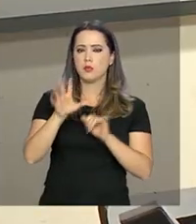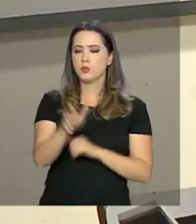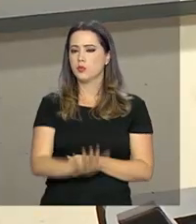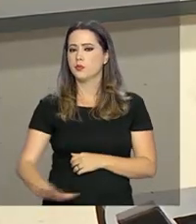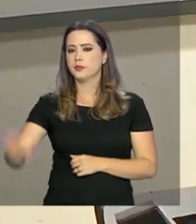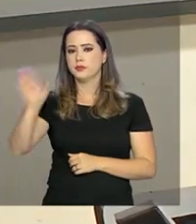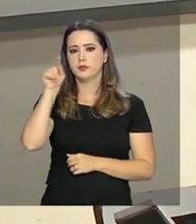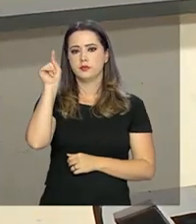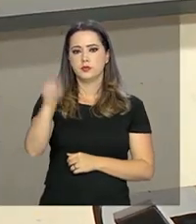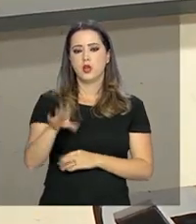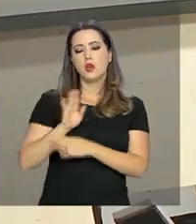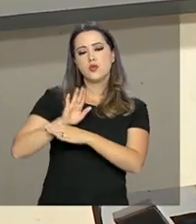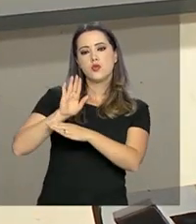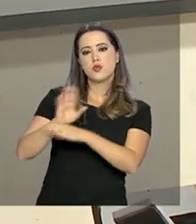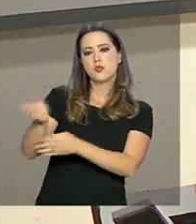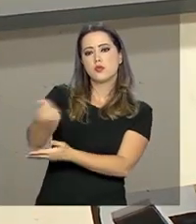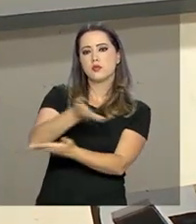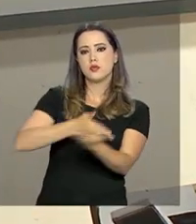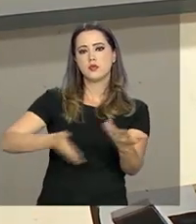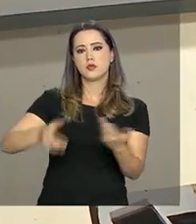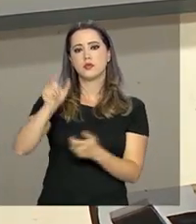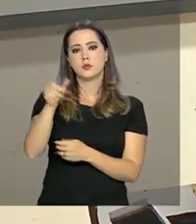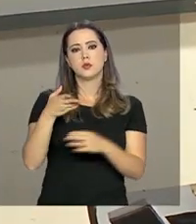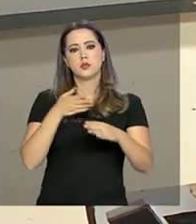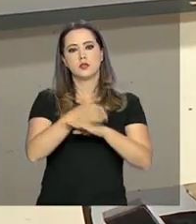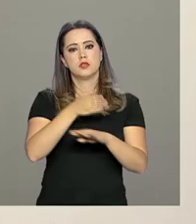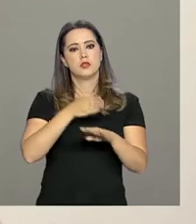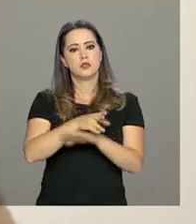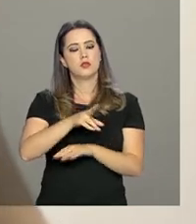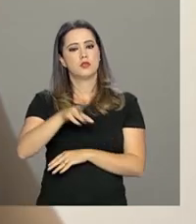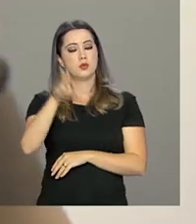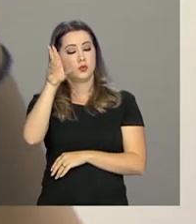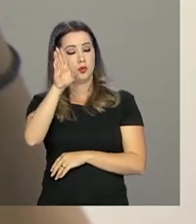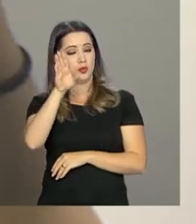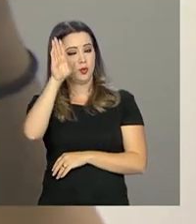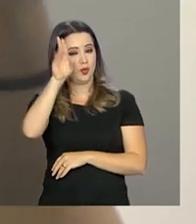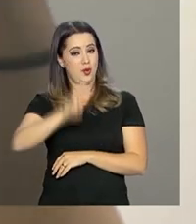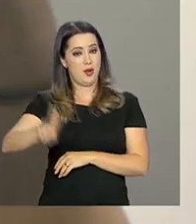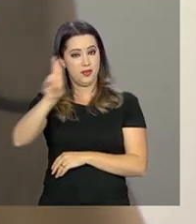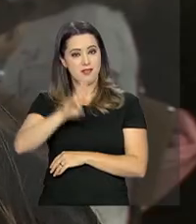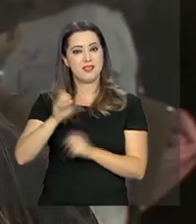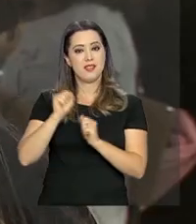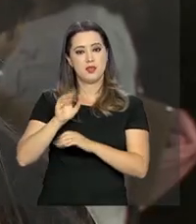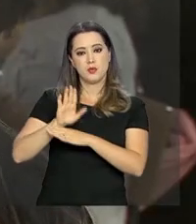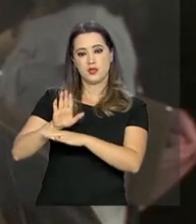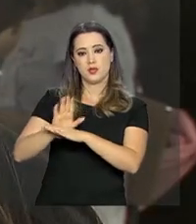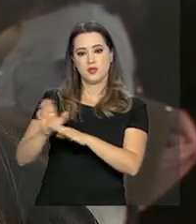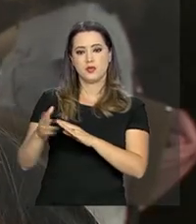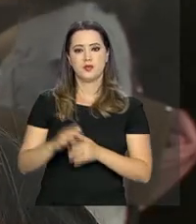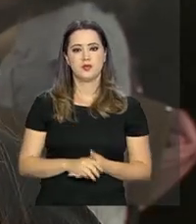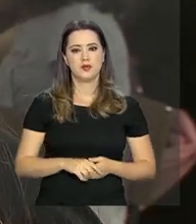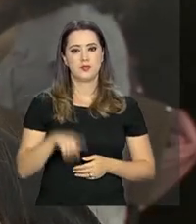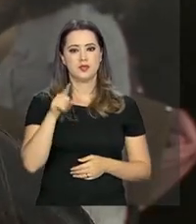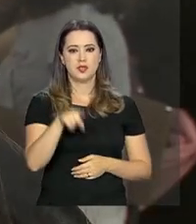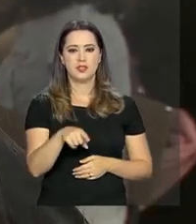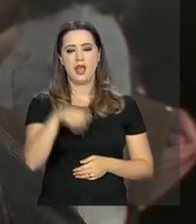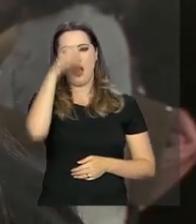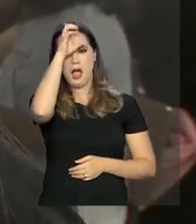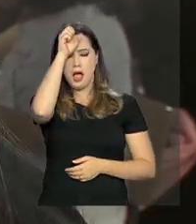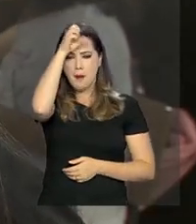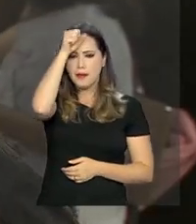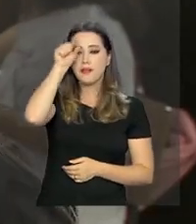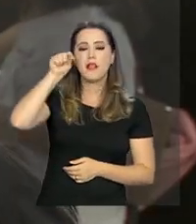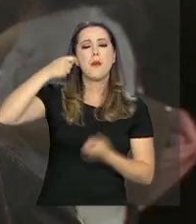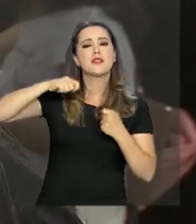no país a solidariedade de quem entrou na universidade e agora consegue retribuir conhecimento é pra ser compartilhado é